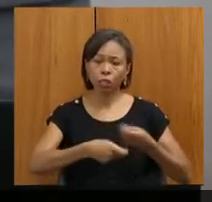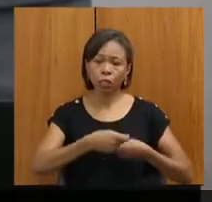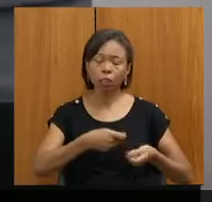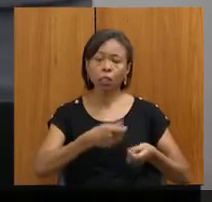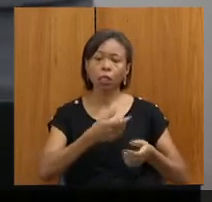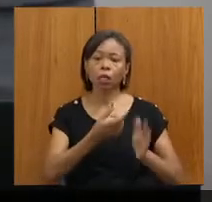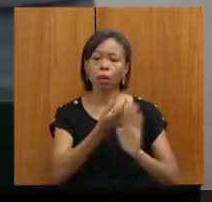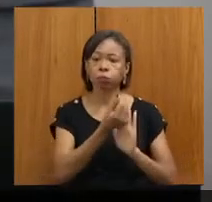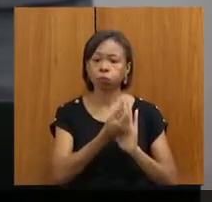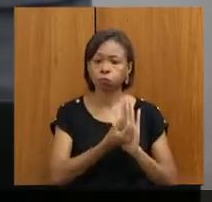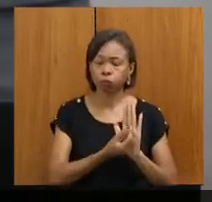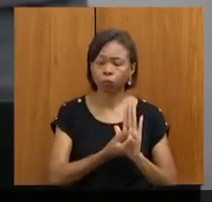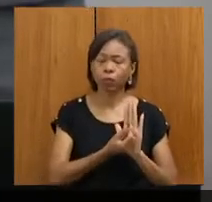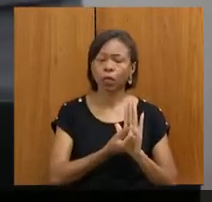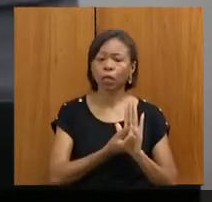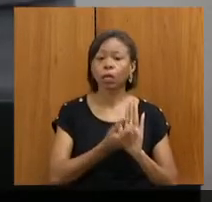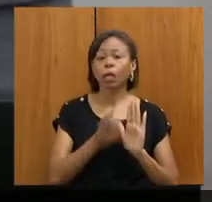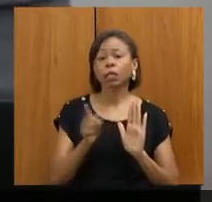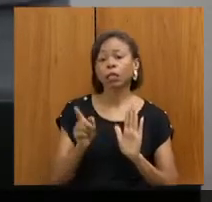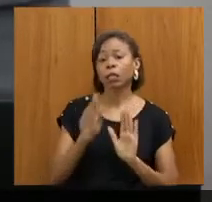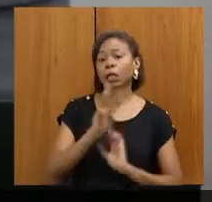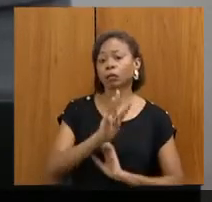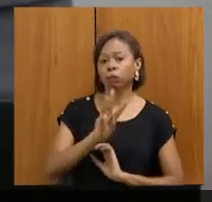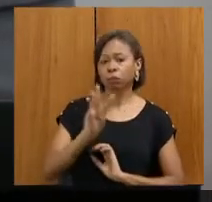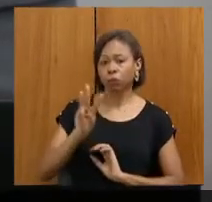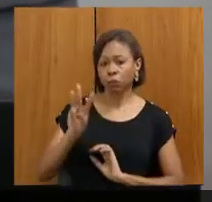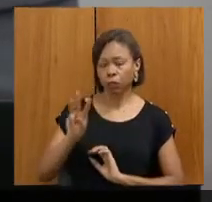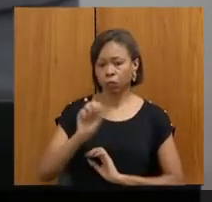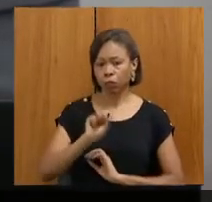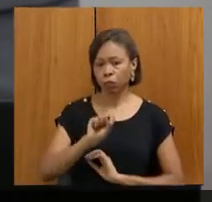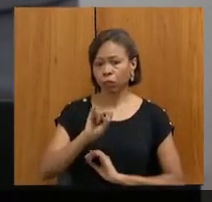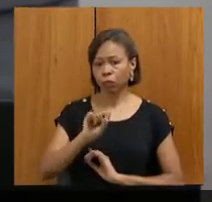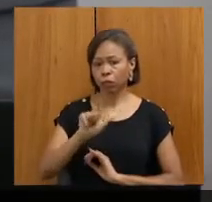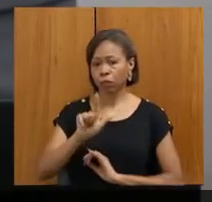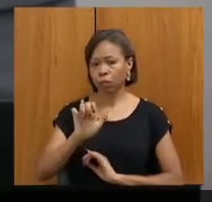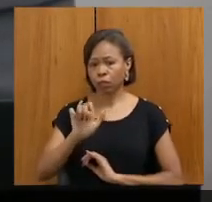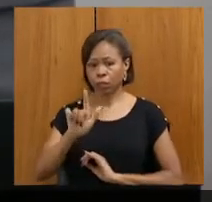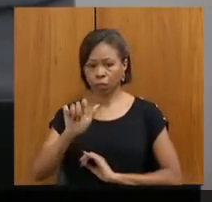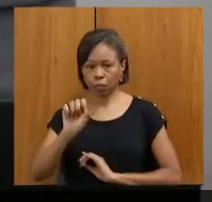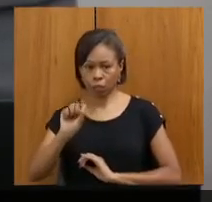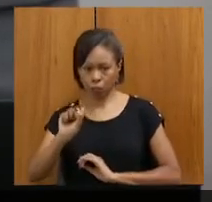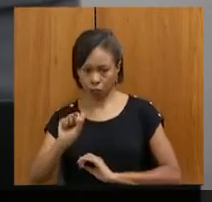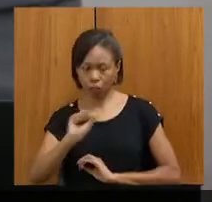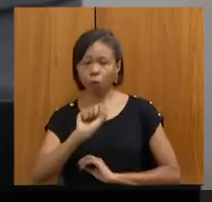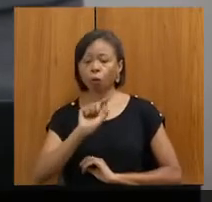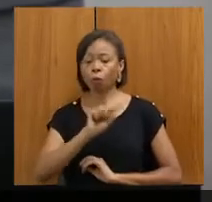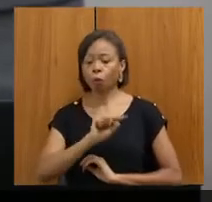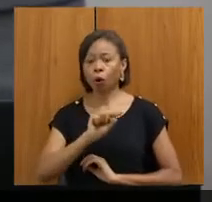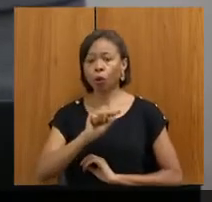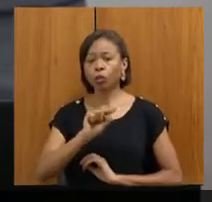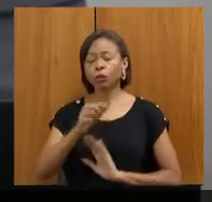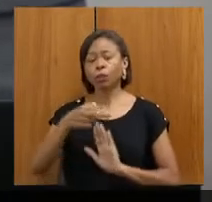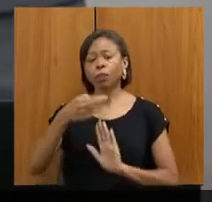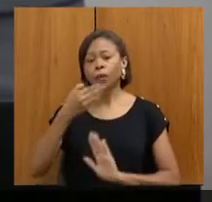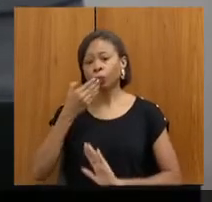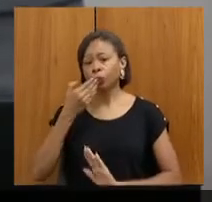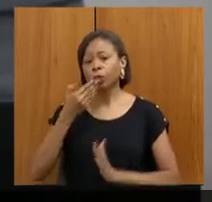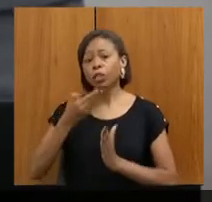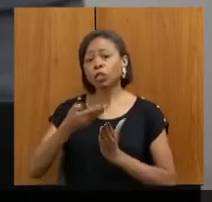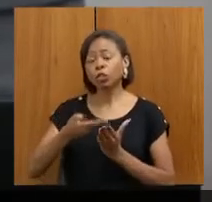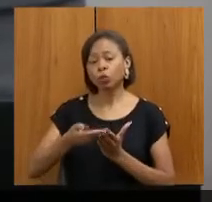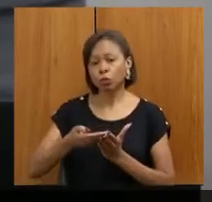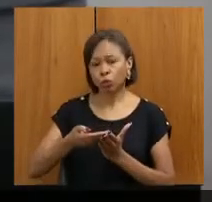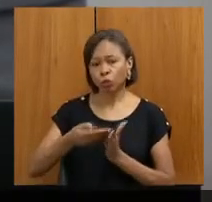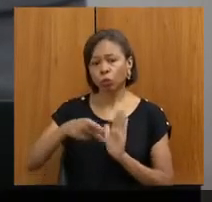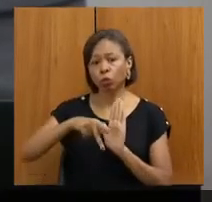plataforma se legis ou pessoalmente requerimentos com tentos recomendações referentes